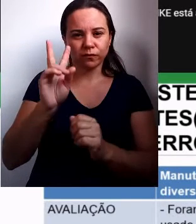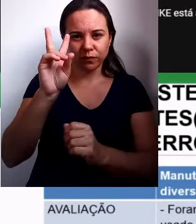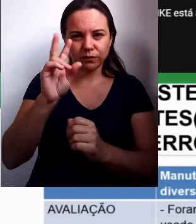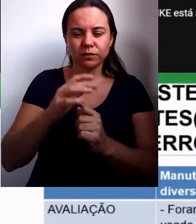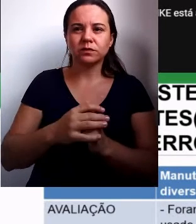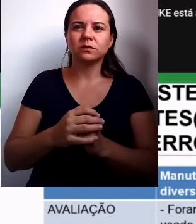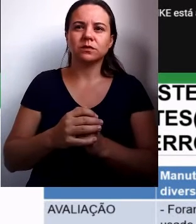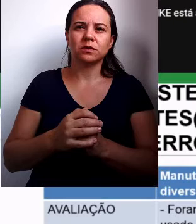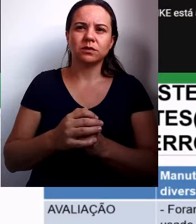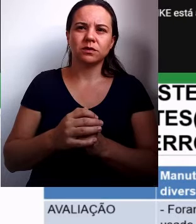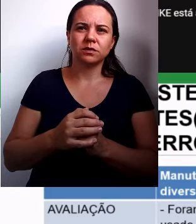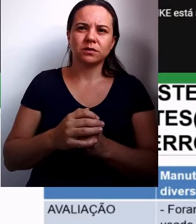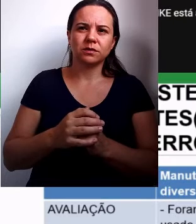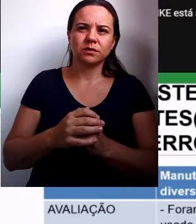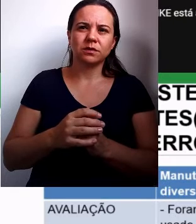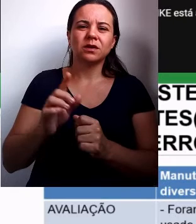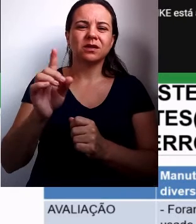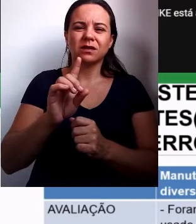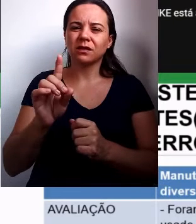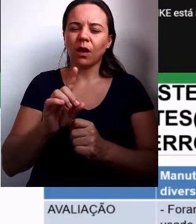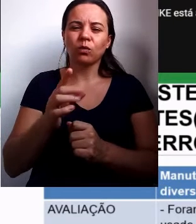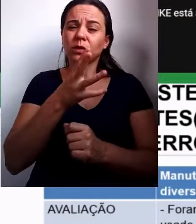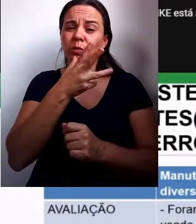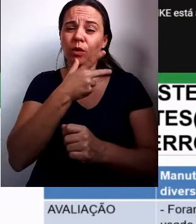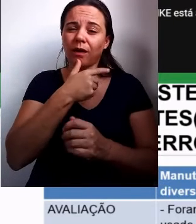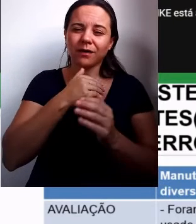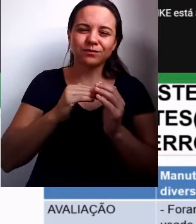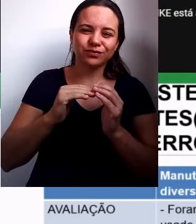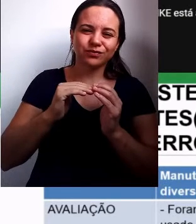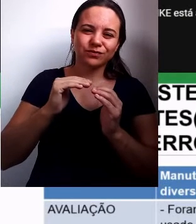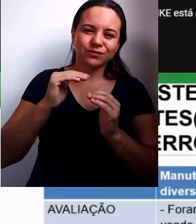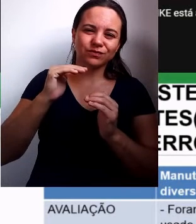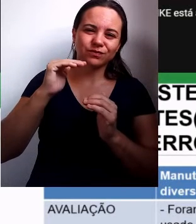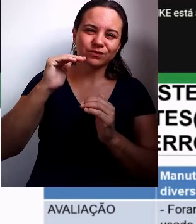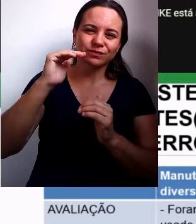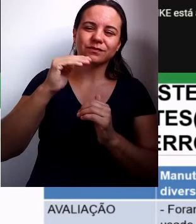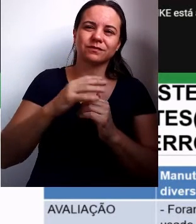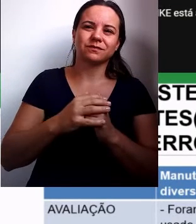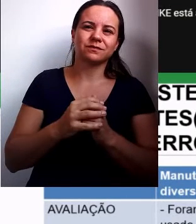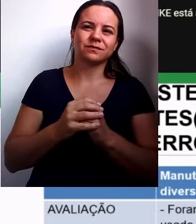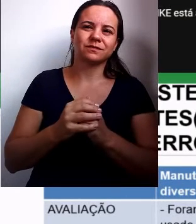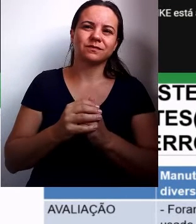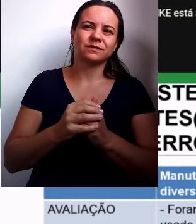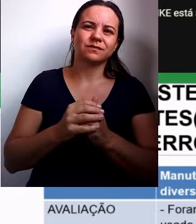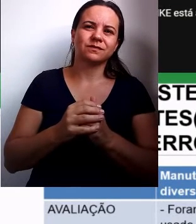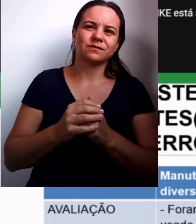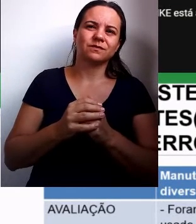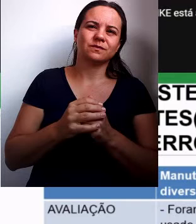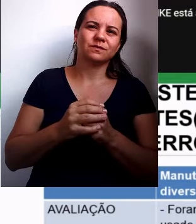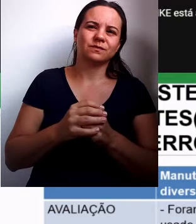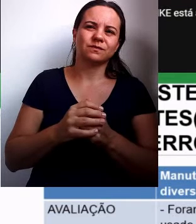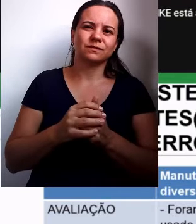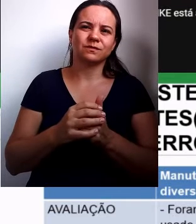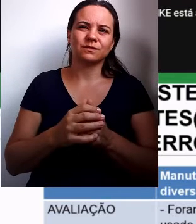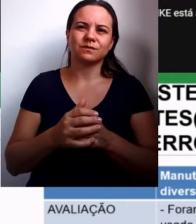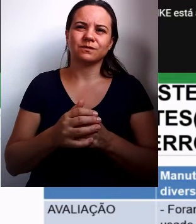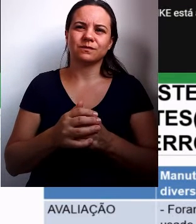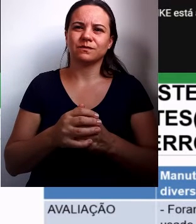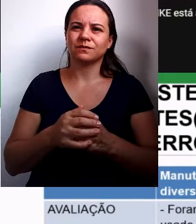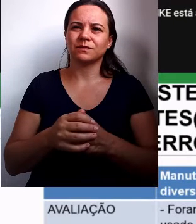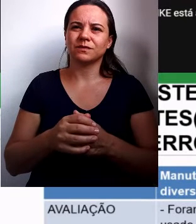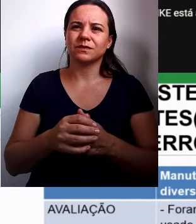de valor e não ficasse... e a gente acabou limitando esse